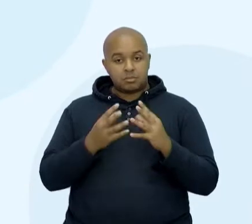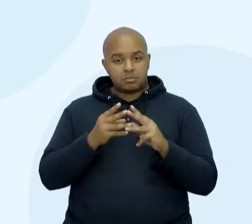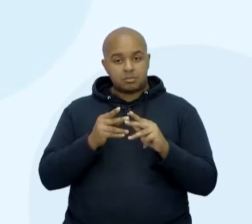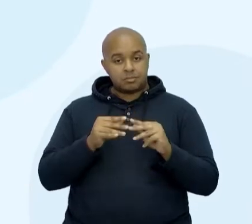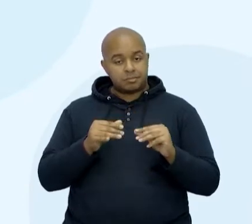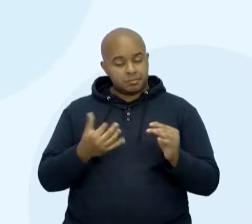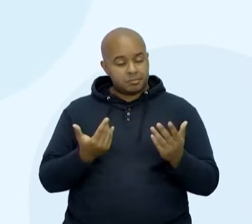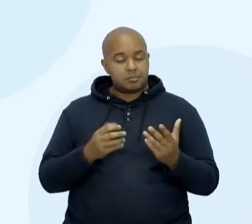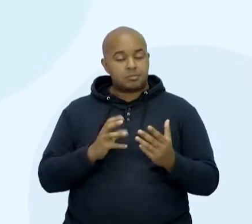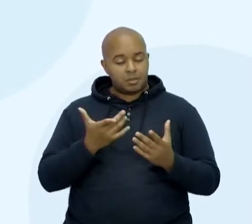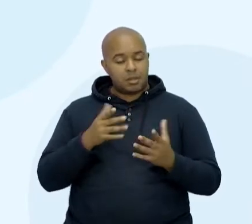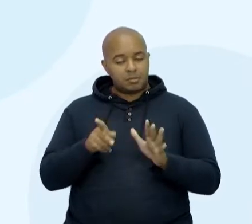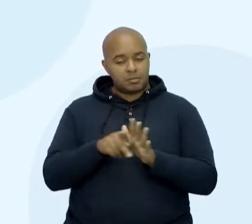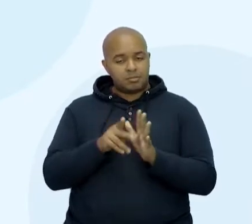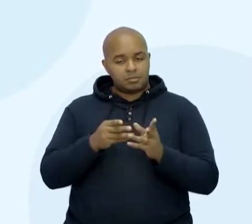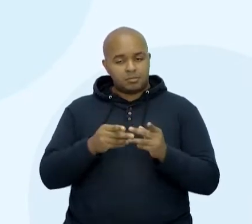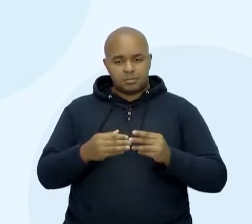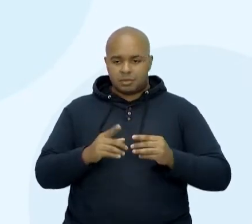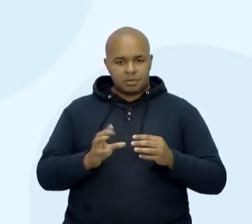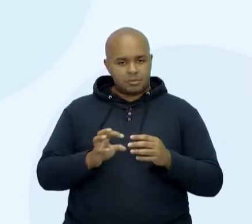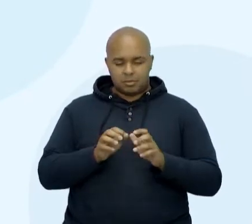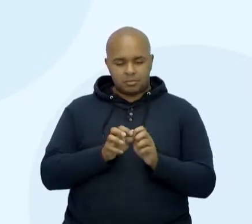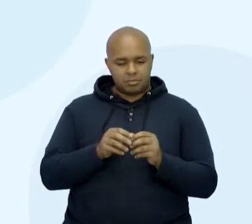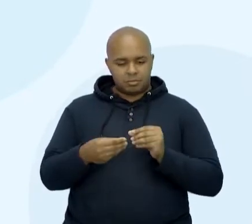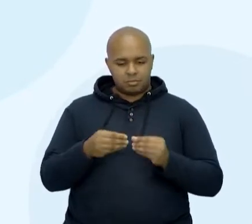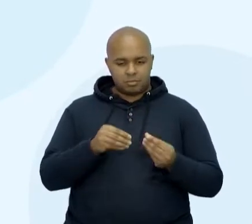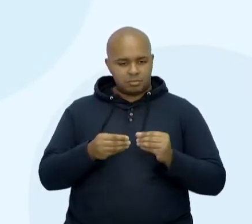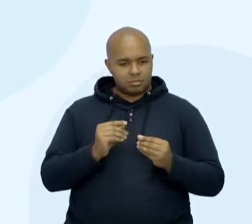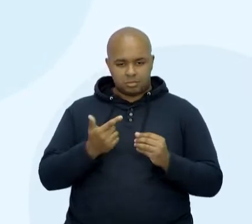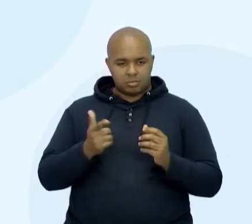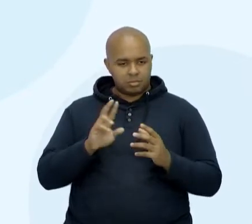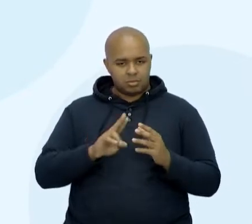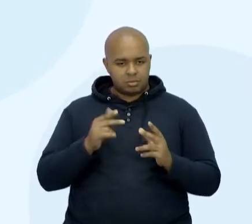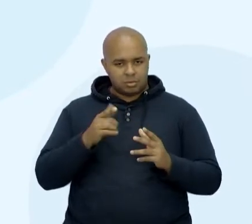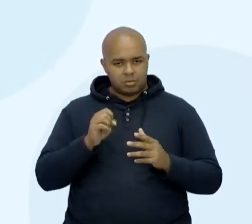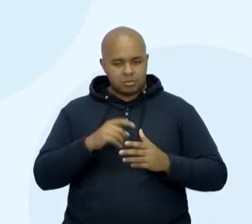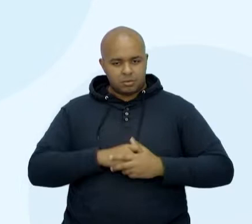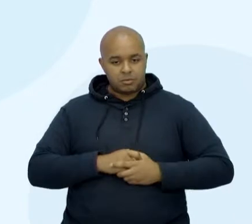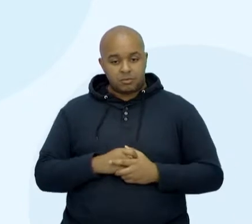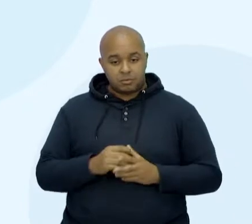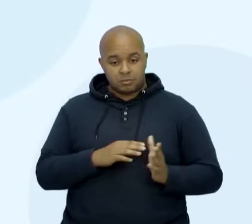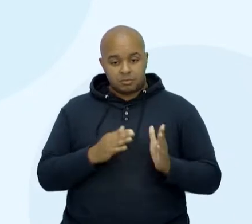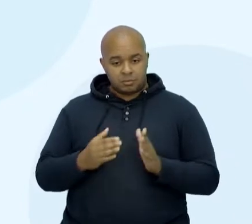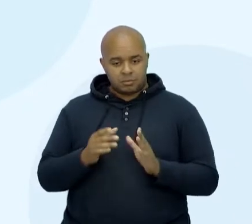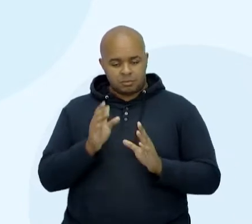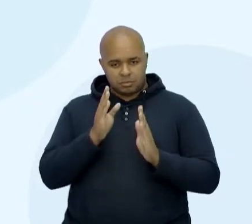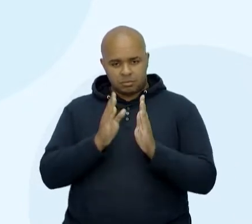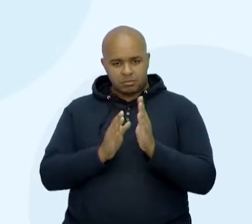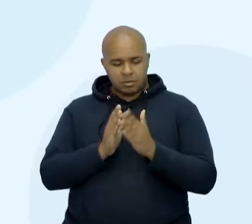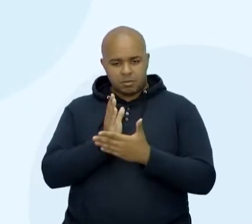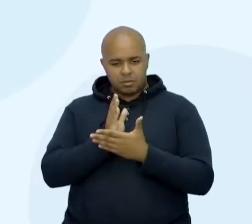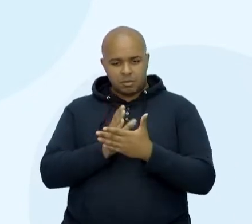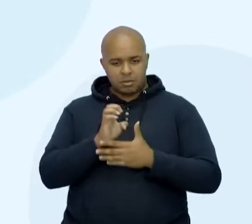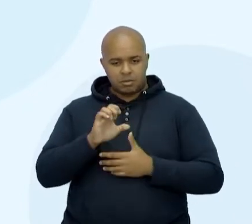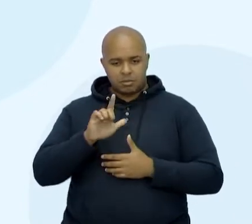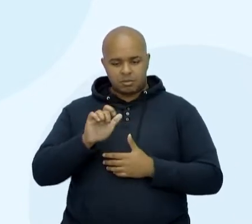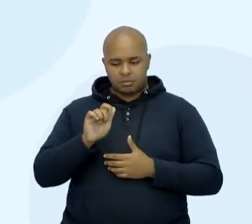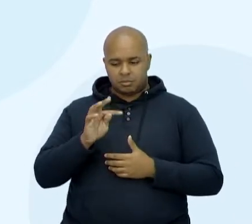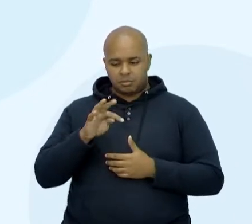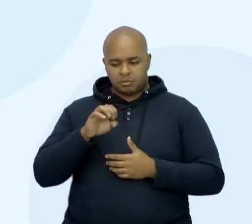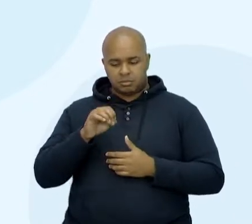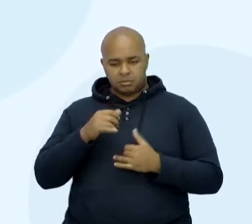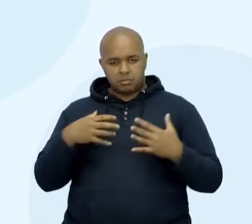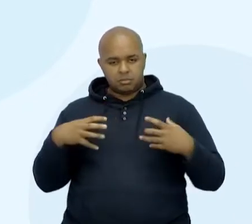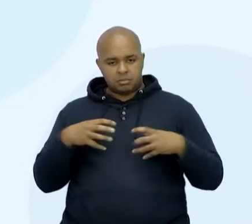decomposição desse material e eles não conseguem ser reciclados, tá? E aqui no meio eu tenho os elastômeros, que